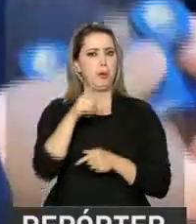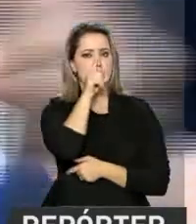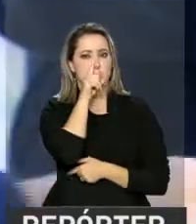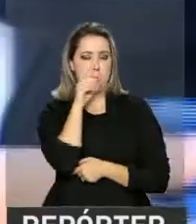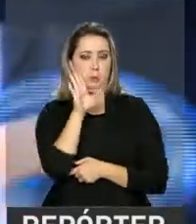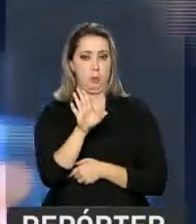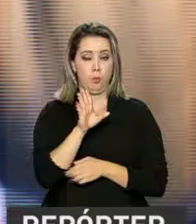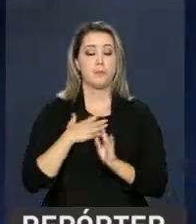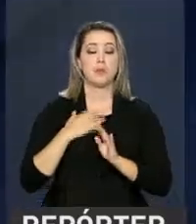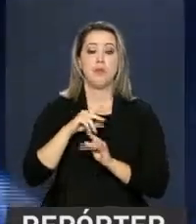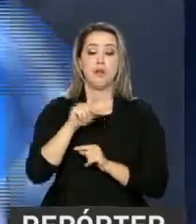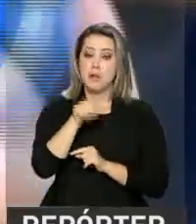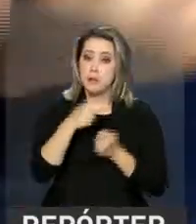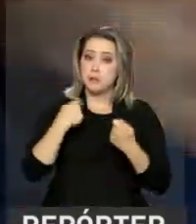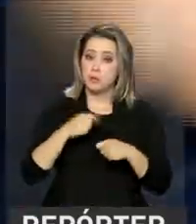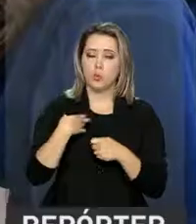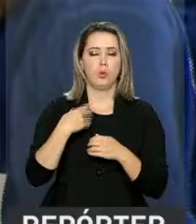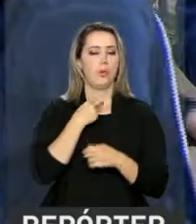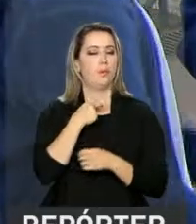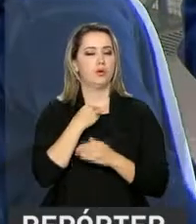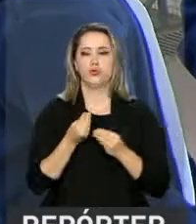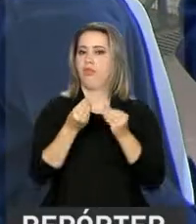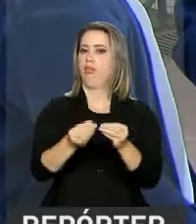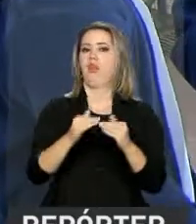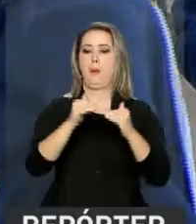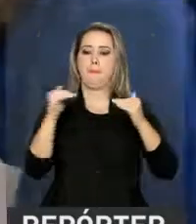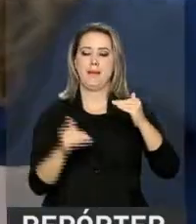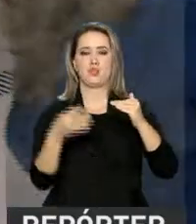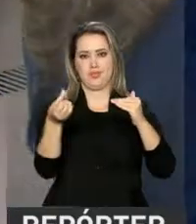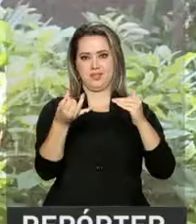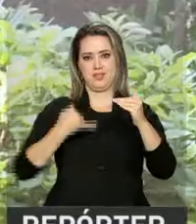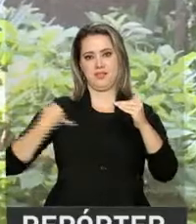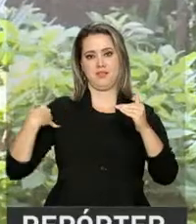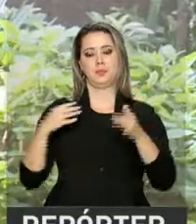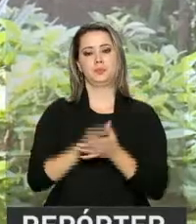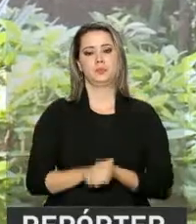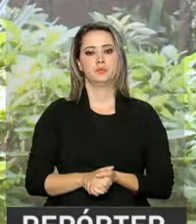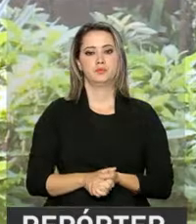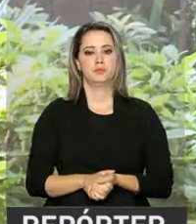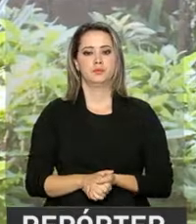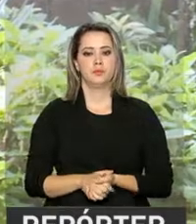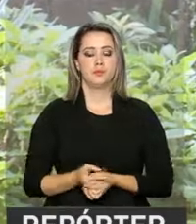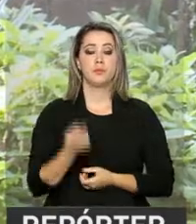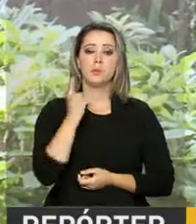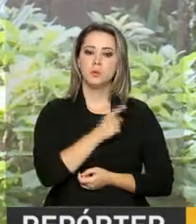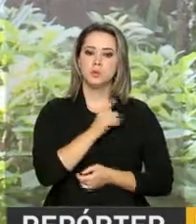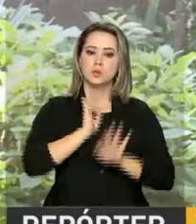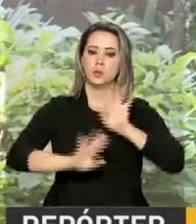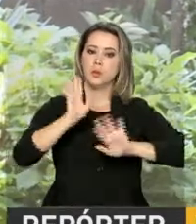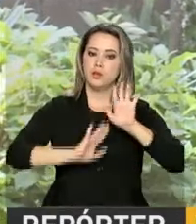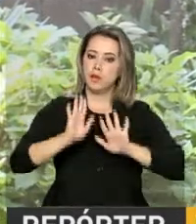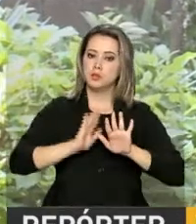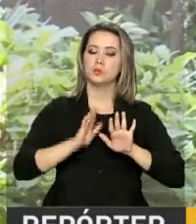alerta o rei incrível não é indicado para crianças menores de seis anos um cuidado importante que o responsável deve ter ao adquirir